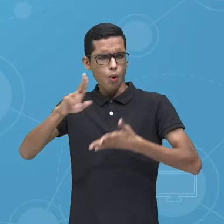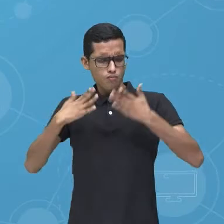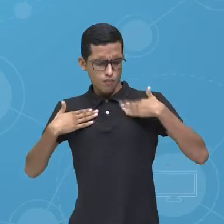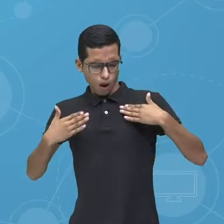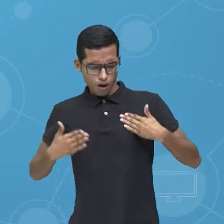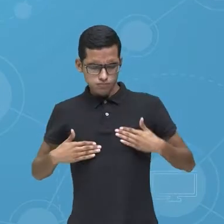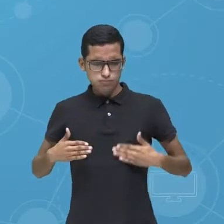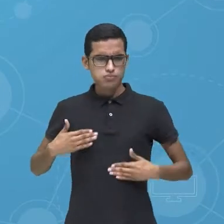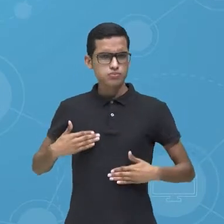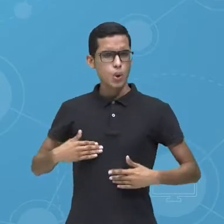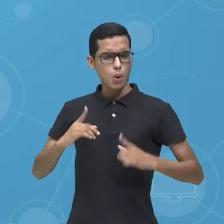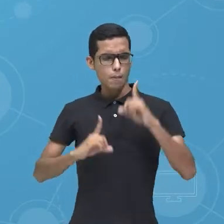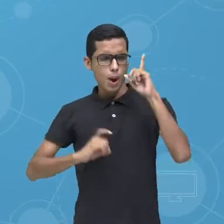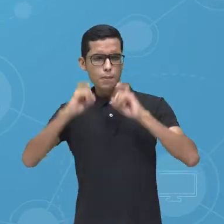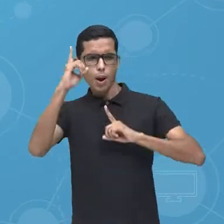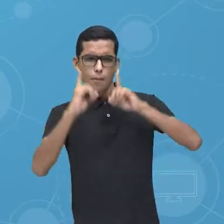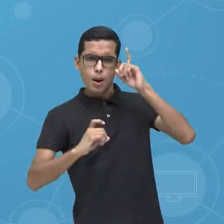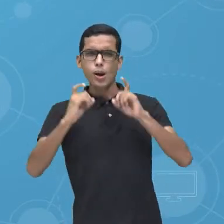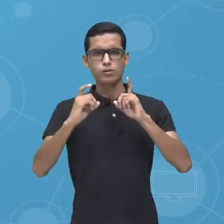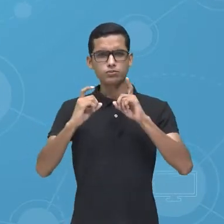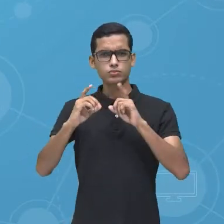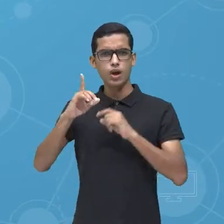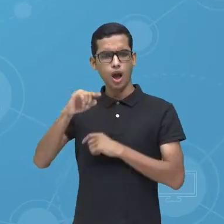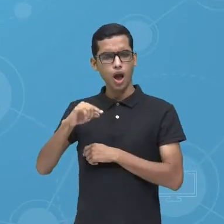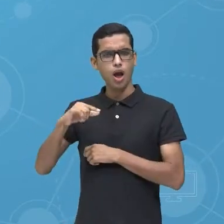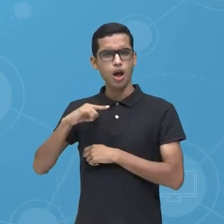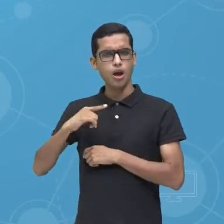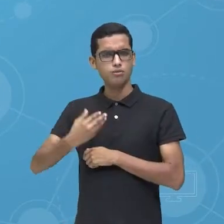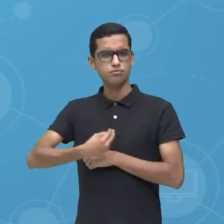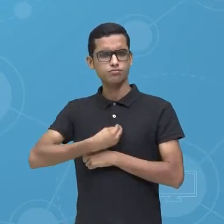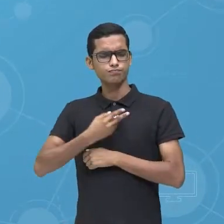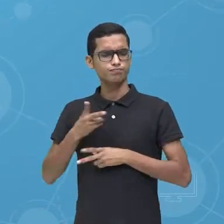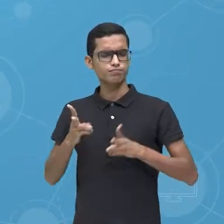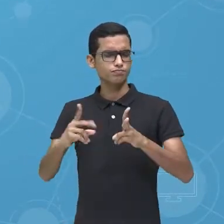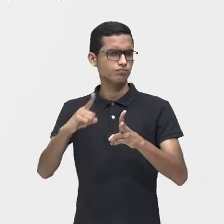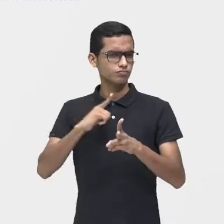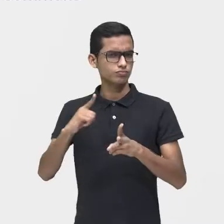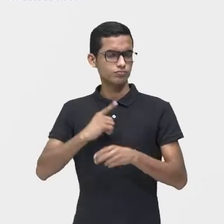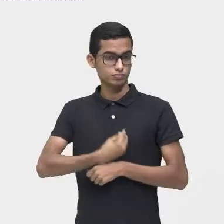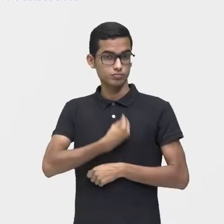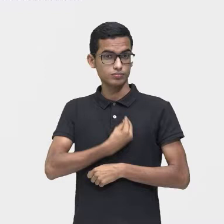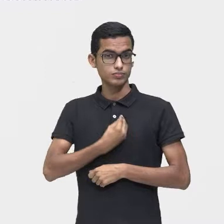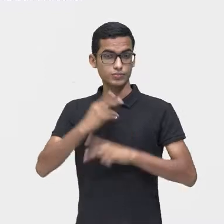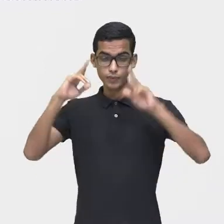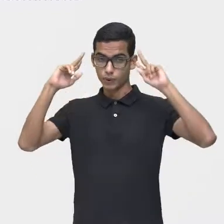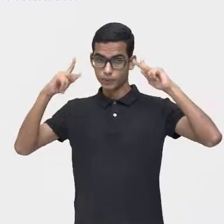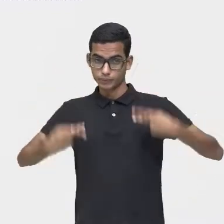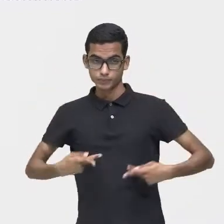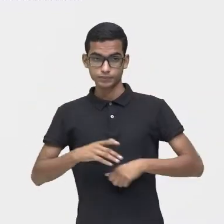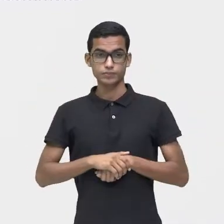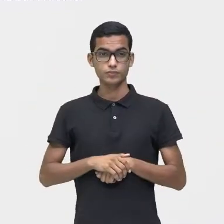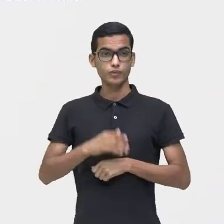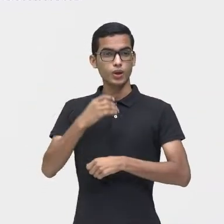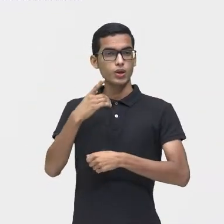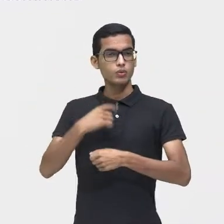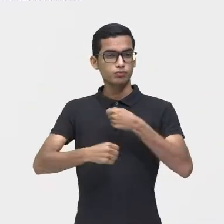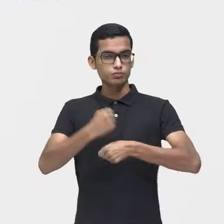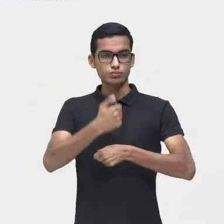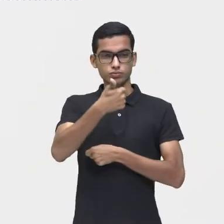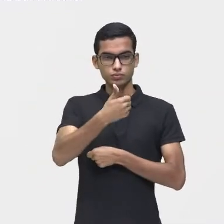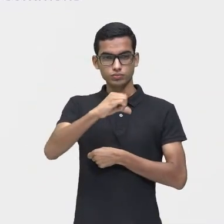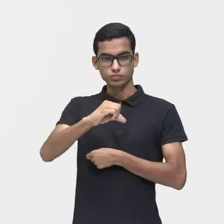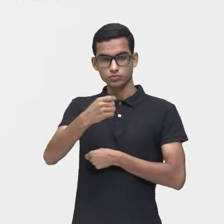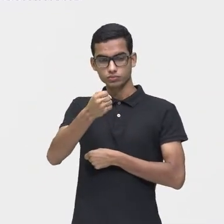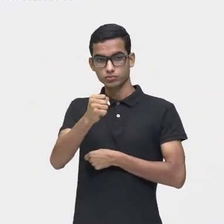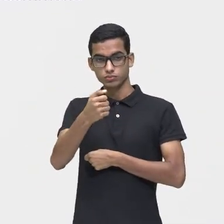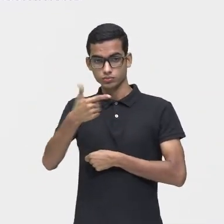é uma constante, né, na vida do homem desde a pré-história. Então vamos lá, desde 1982, no dia 29 de